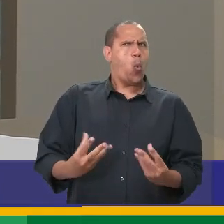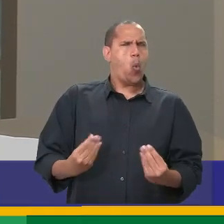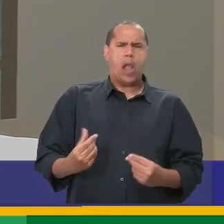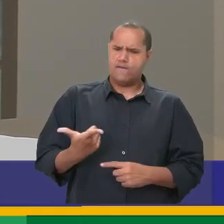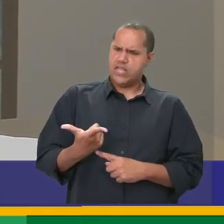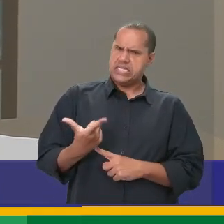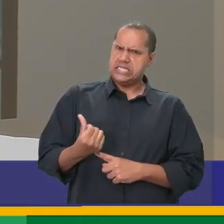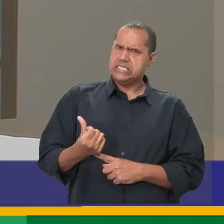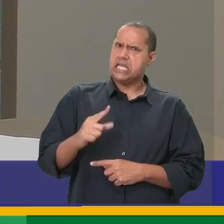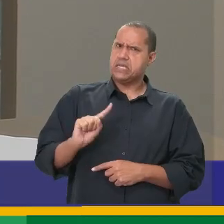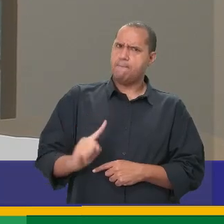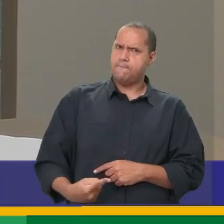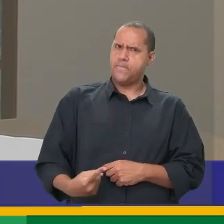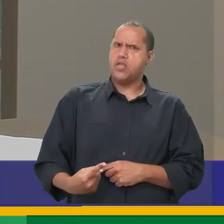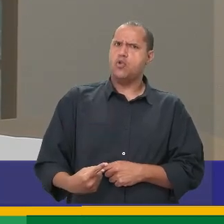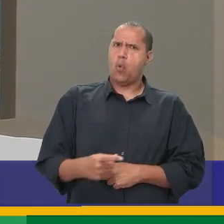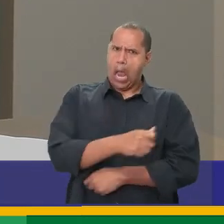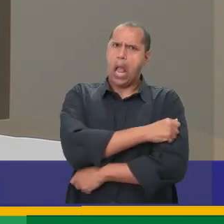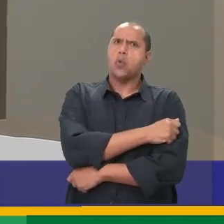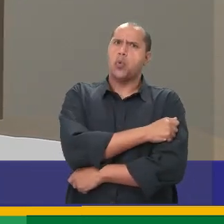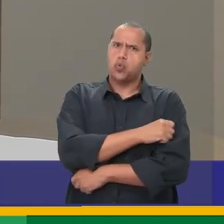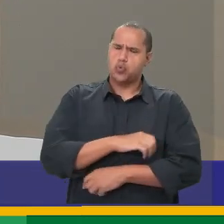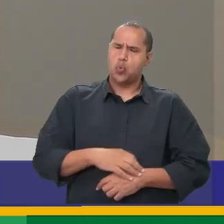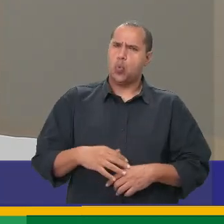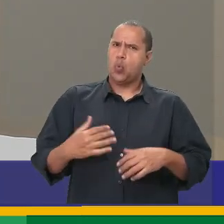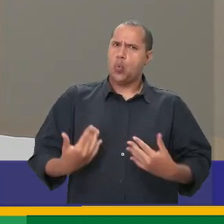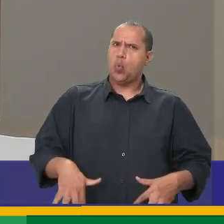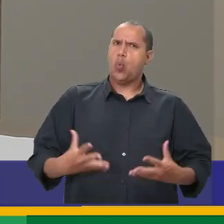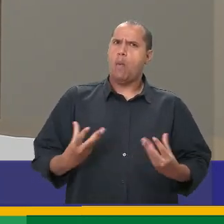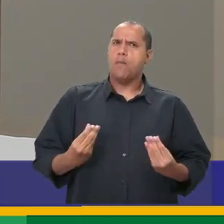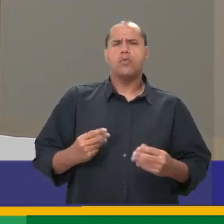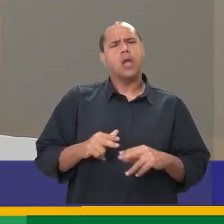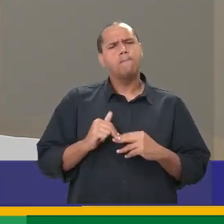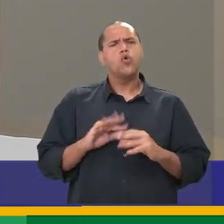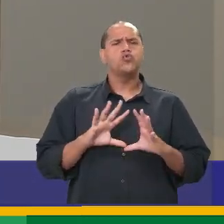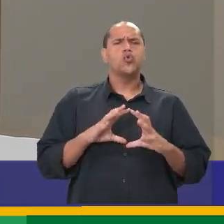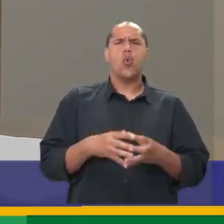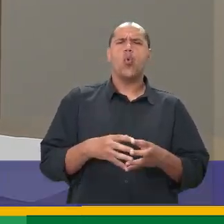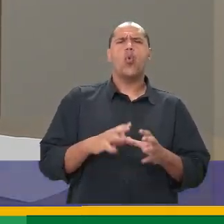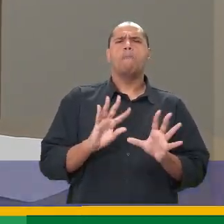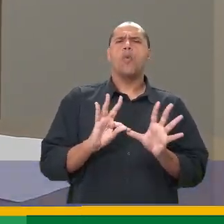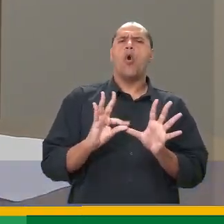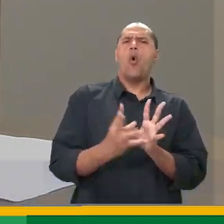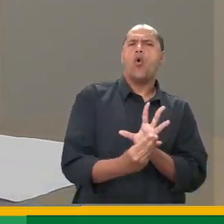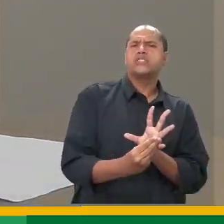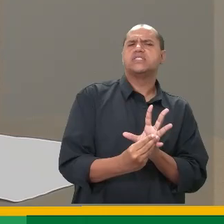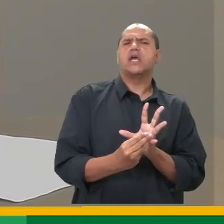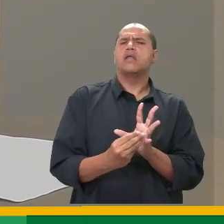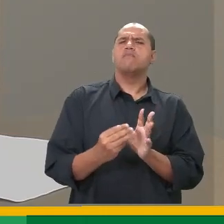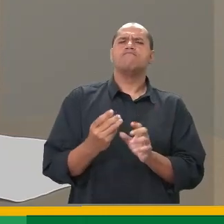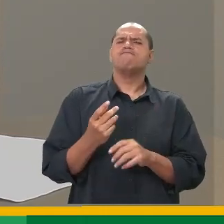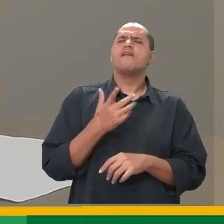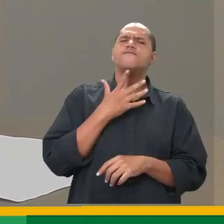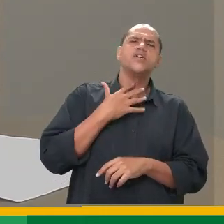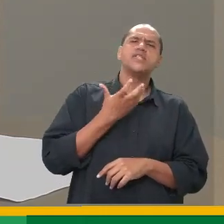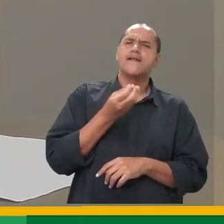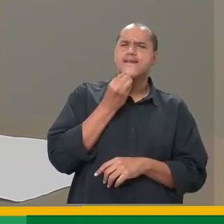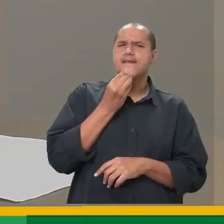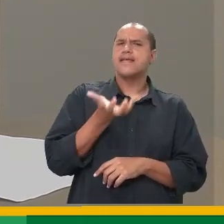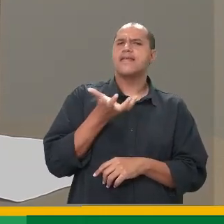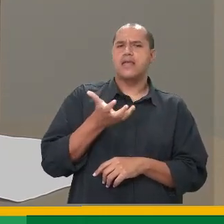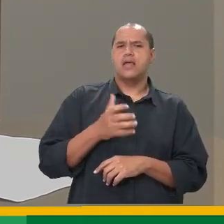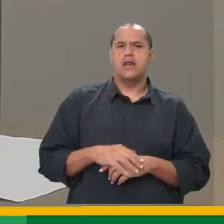alunos é gente demais aí o que que os conselheiros queriam que o ss pudesse virar ficar